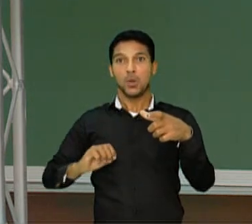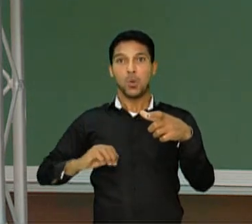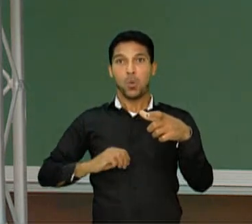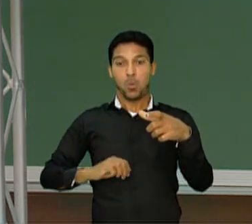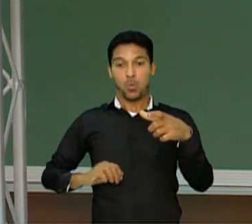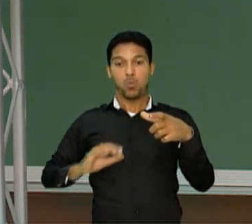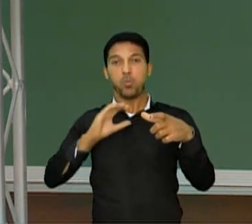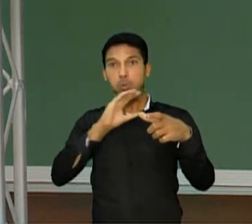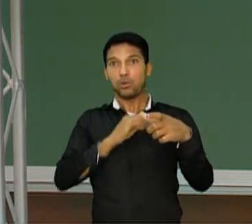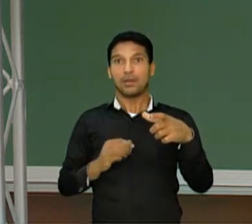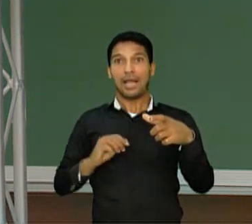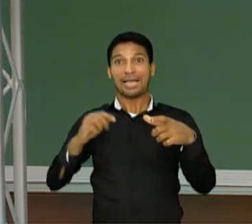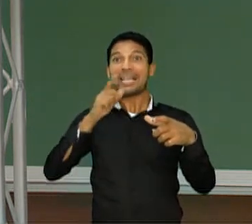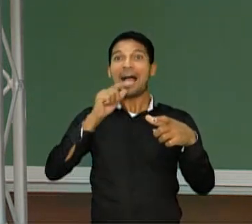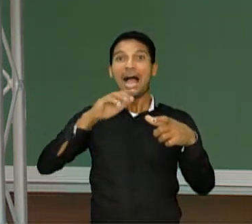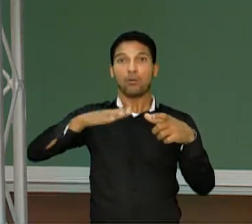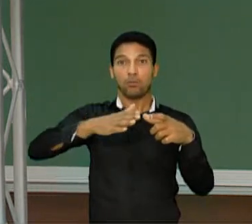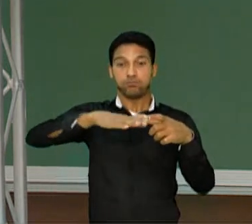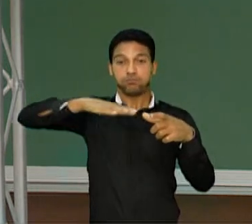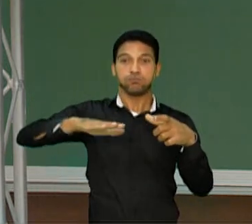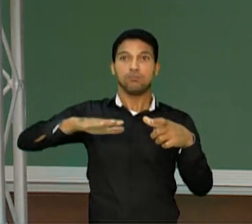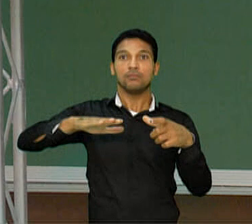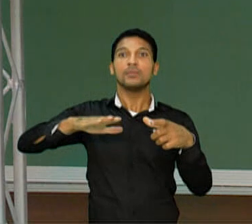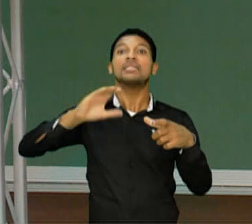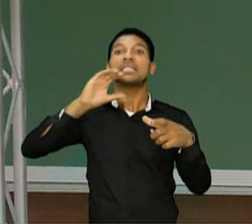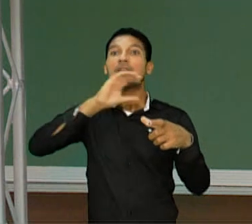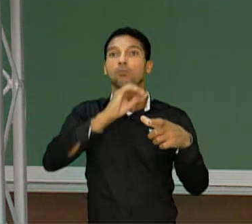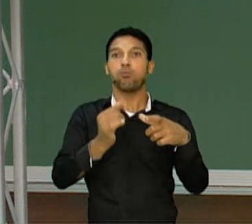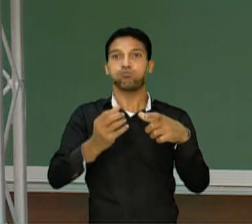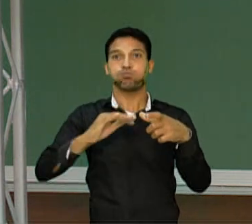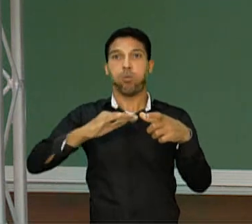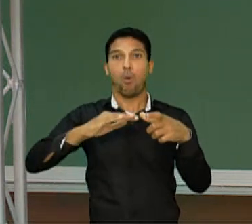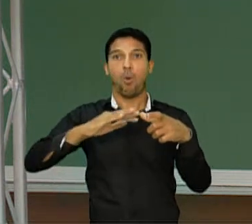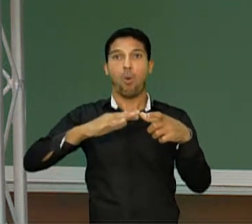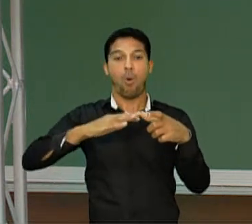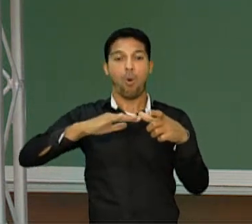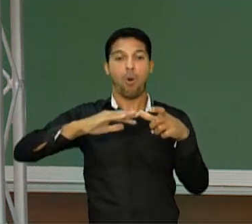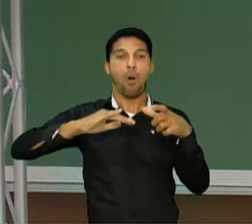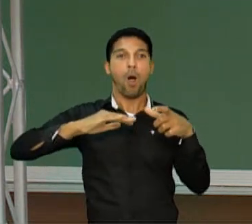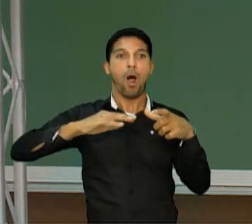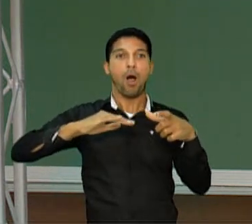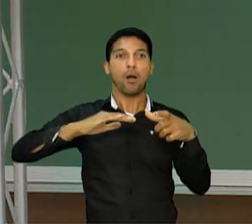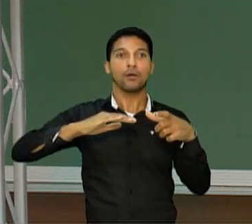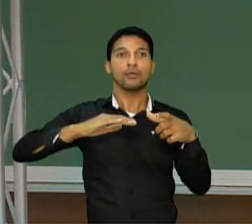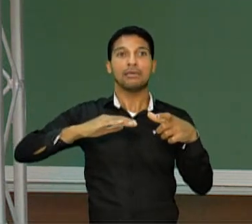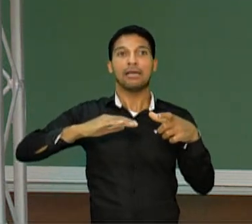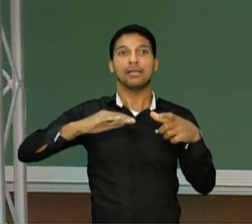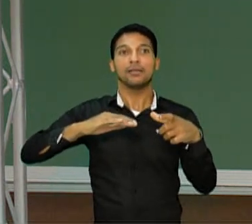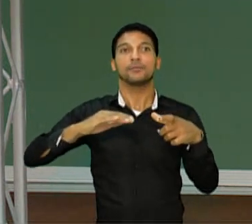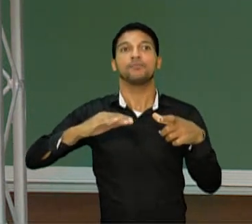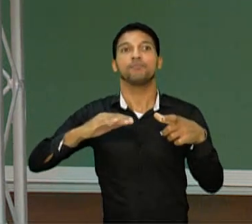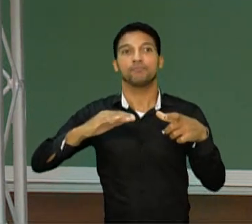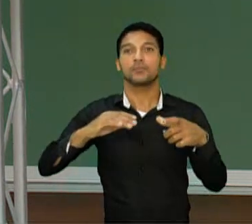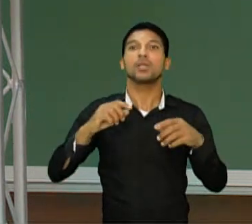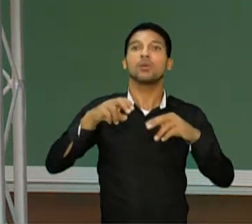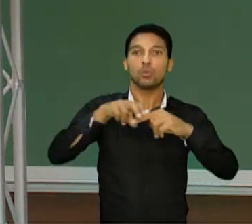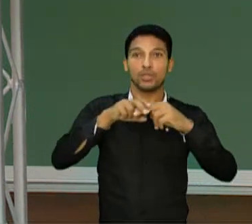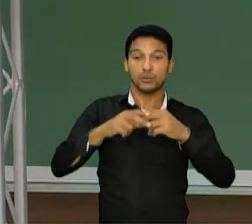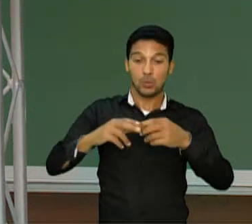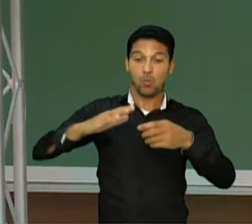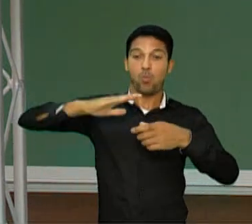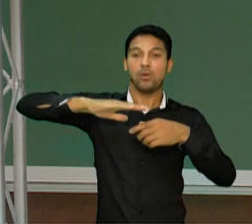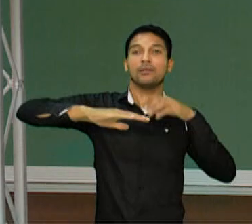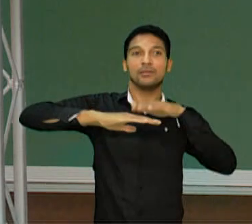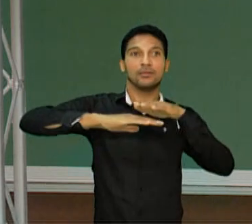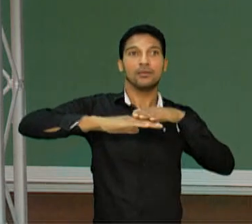aproveitamento e também resfriamento dessa água que vem num volume e temperatura muito grande. E isso vai fazer com